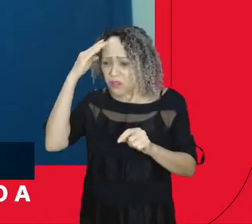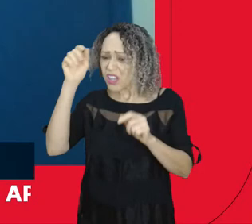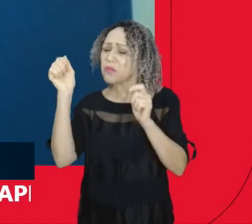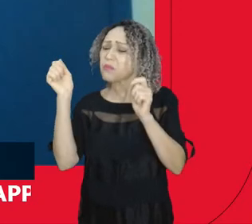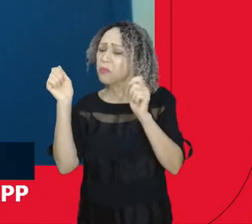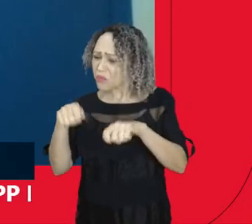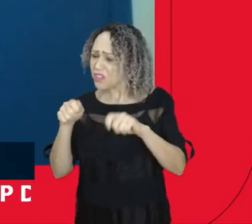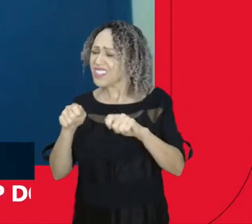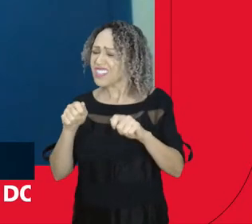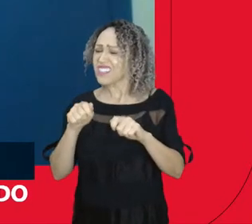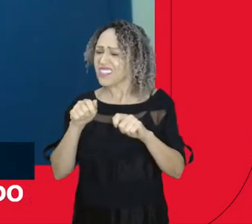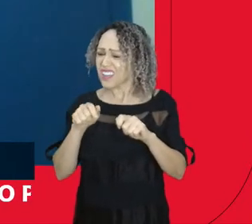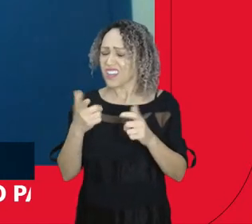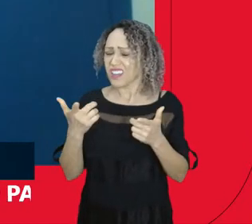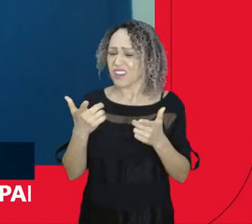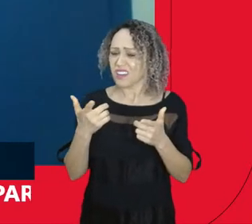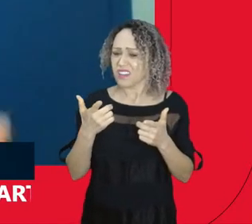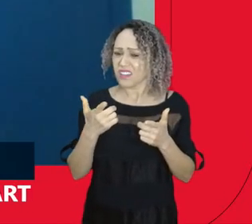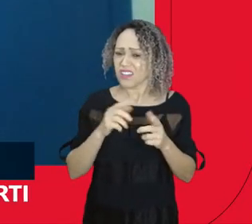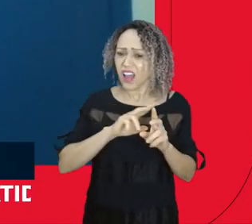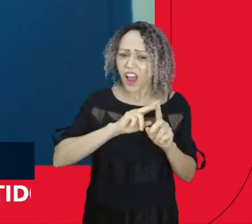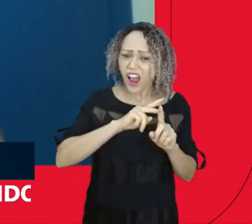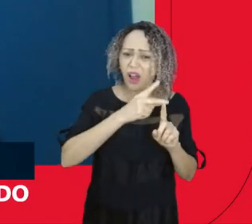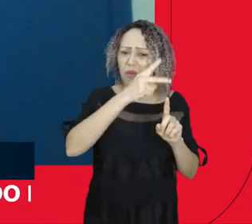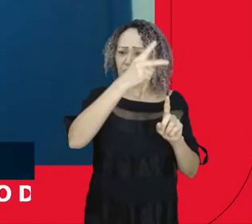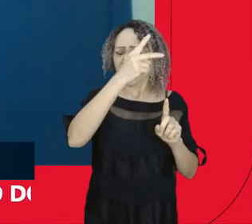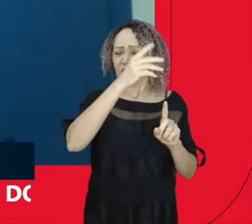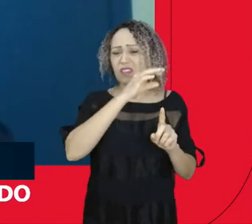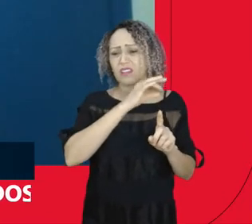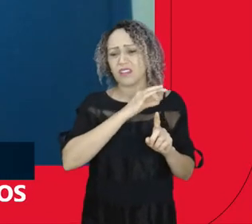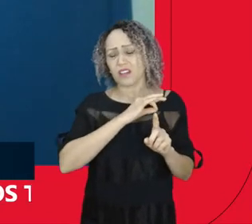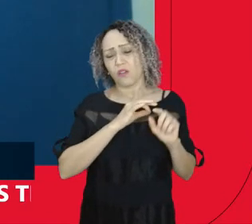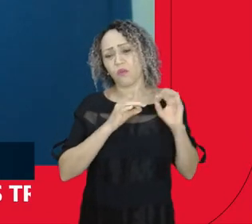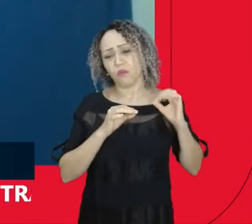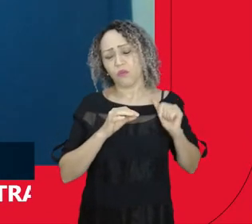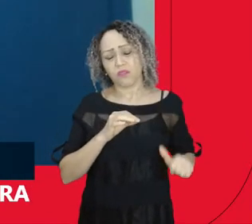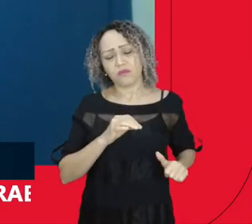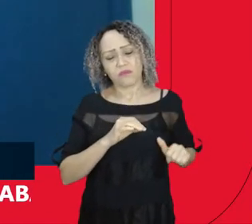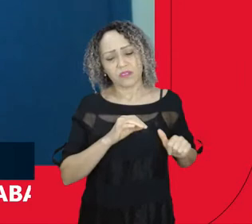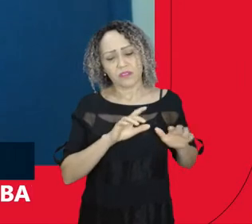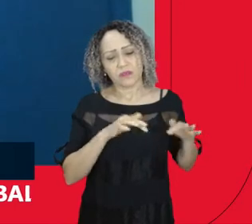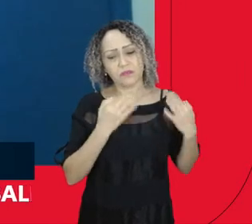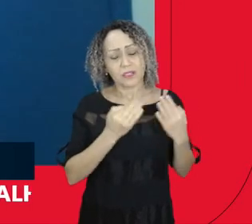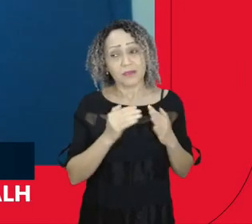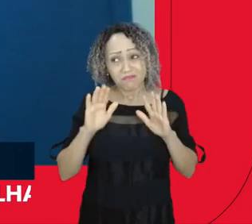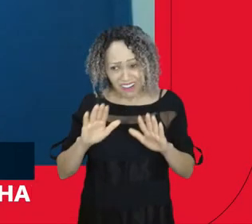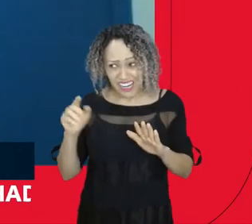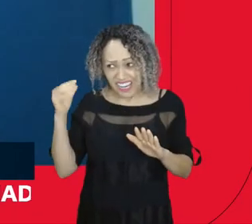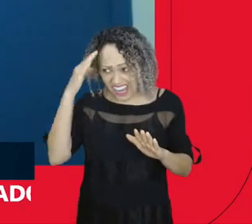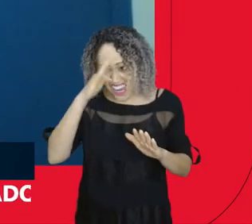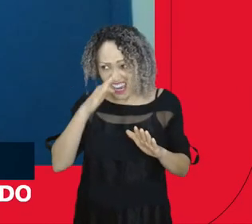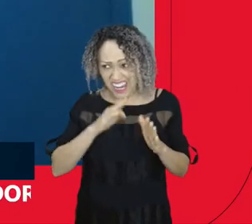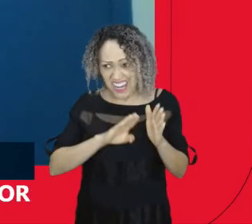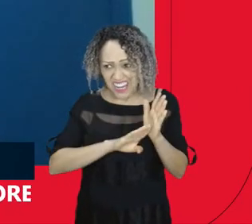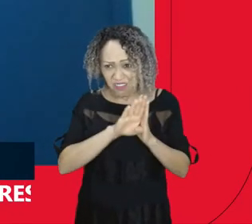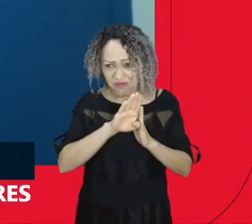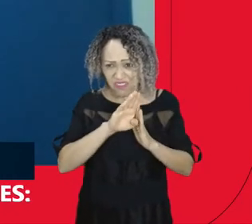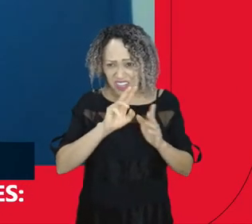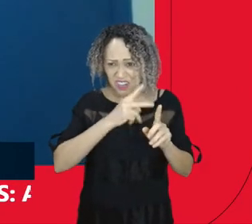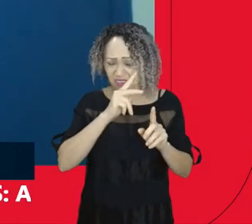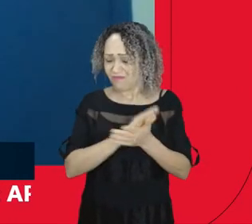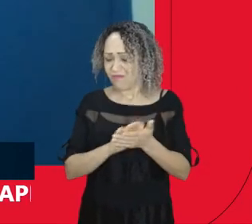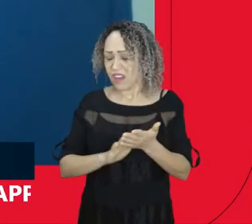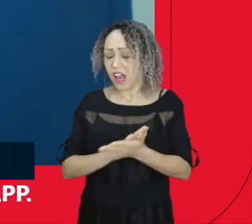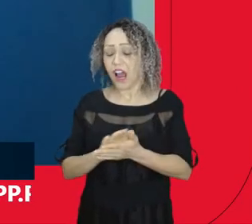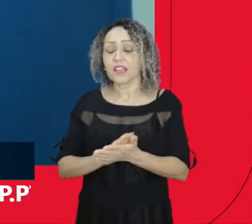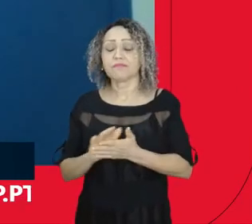fome, a preocupação dele é em ganhar as eleições. Né? E mais, ele, não é se ele foi contra o auxílio emergencial,